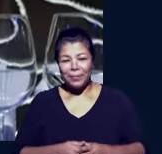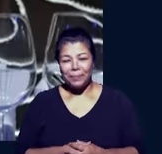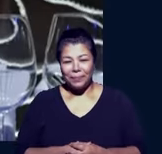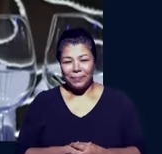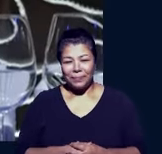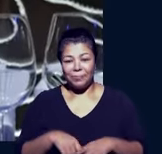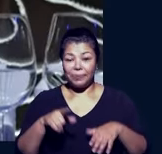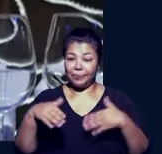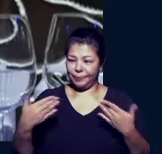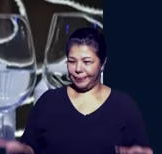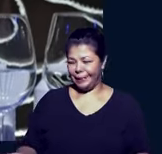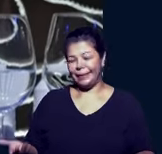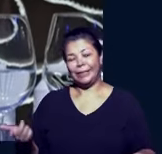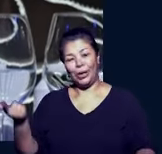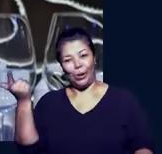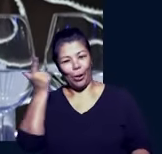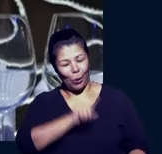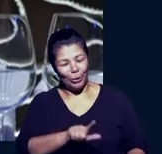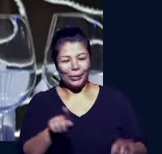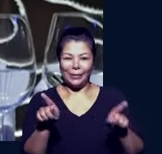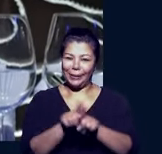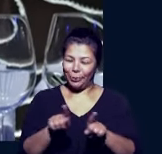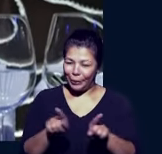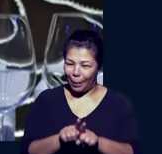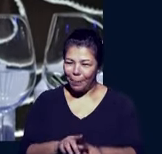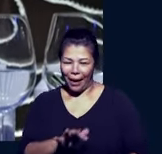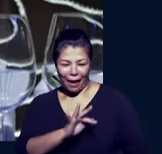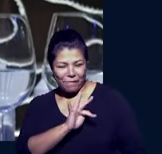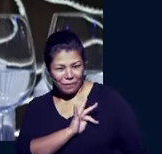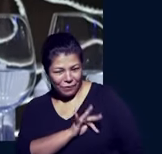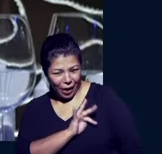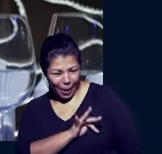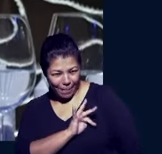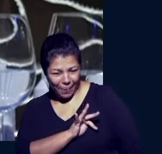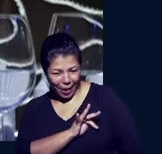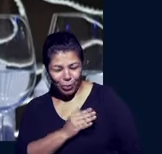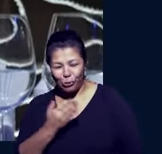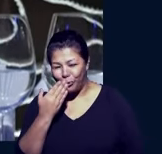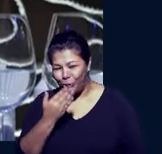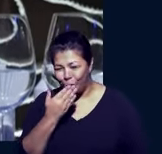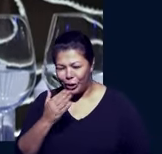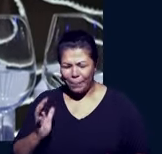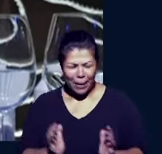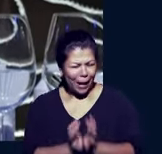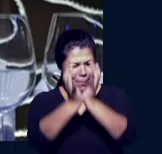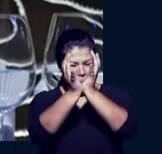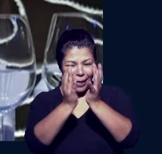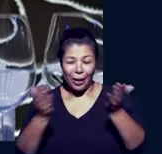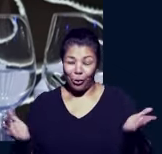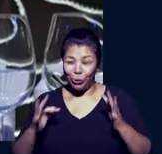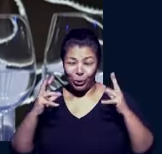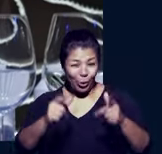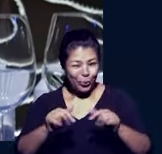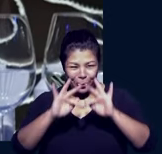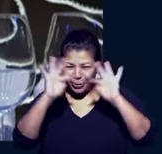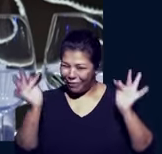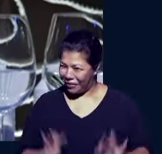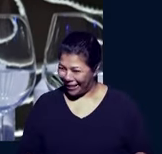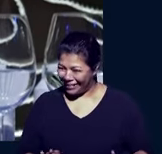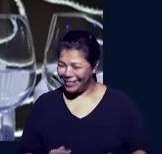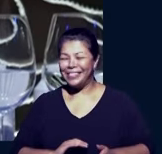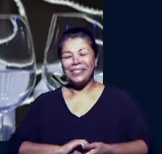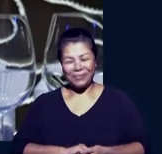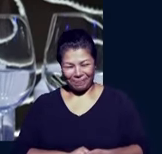Flamengo como campeão da Libertadores Então tá mais feliz ainda o Guilherme enfim e meus